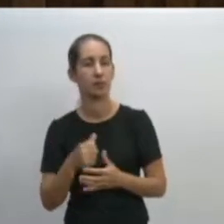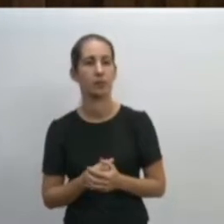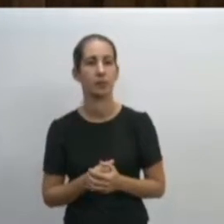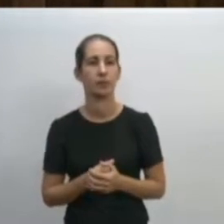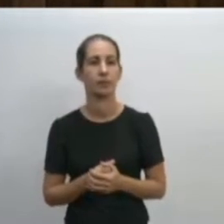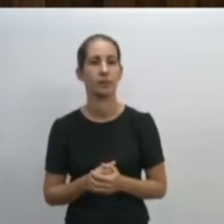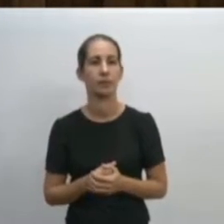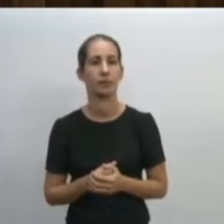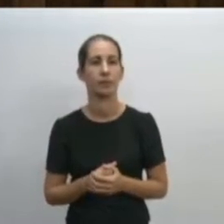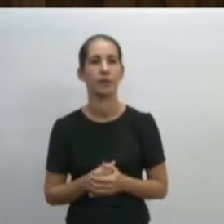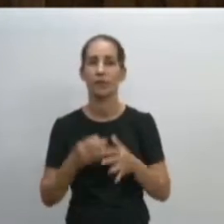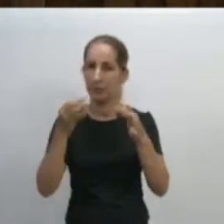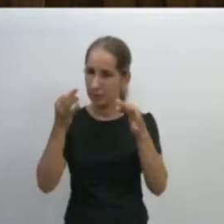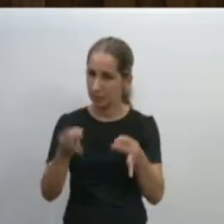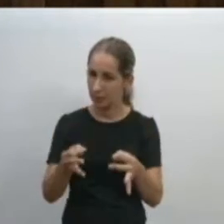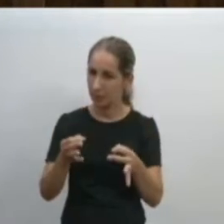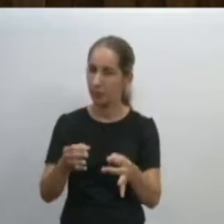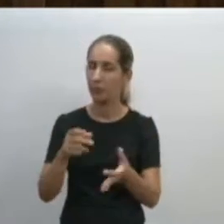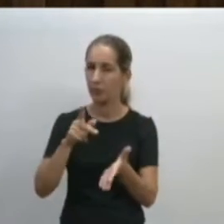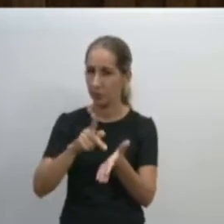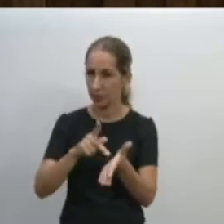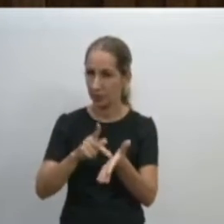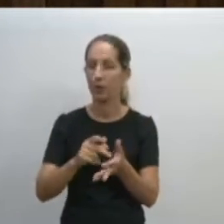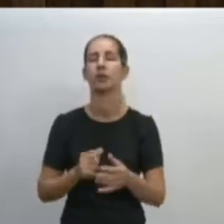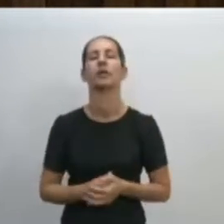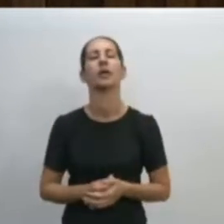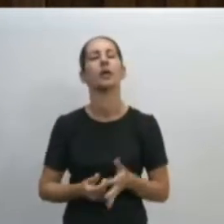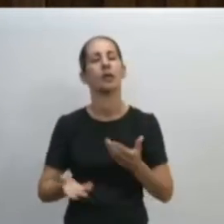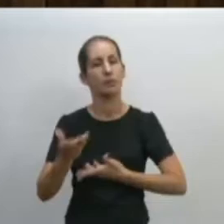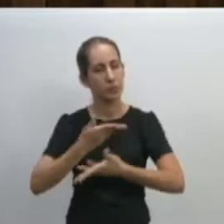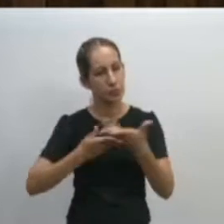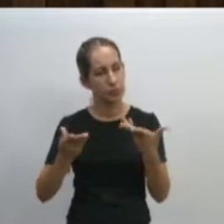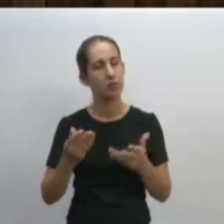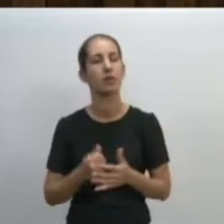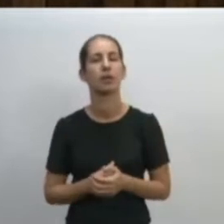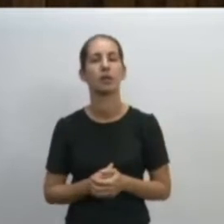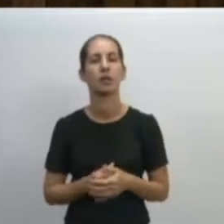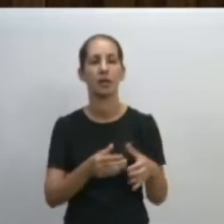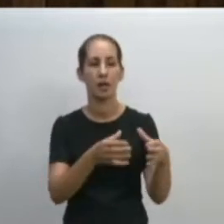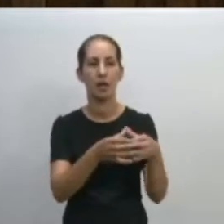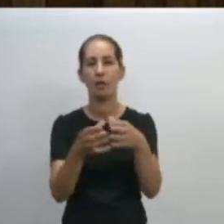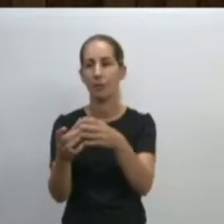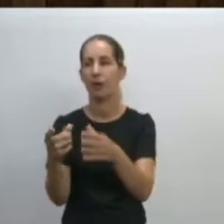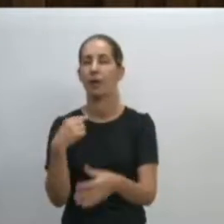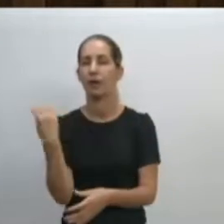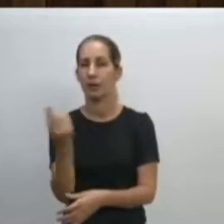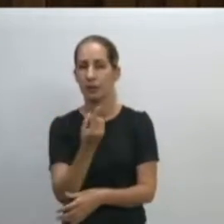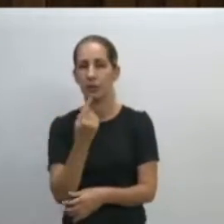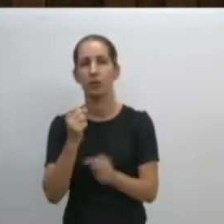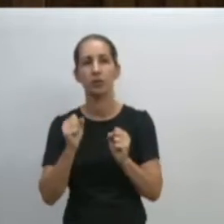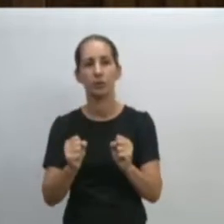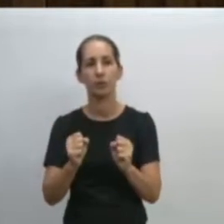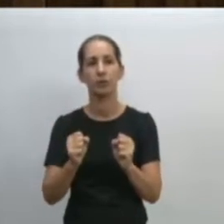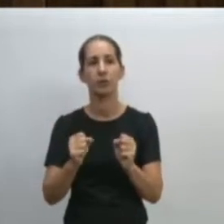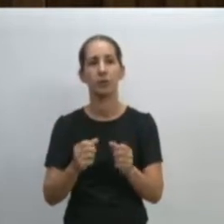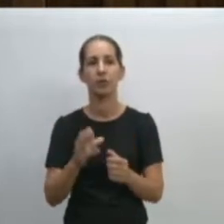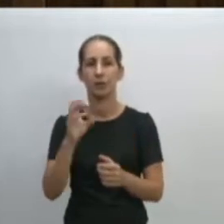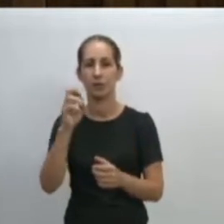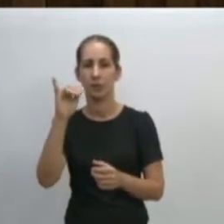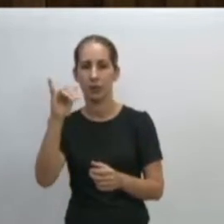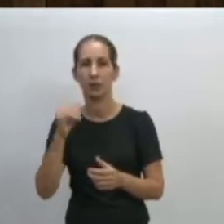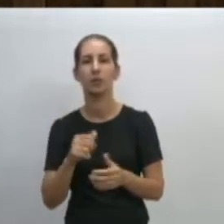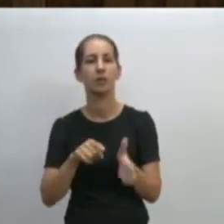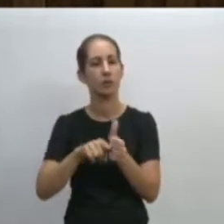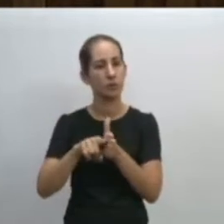se maturem, se concretizem, nós vamos buscar os demais pares aqui dessa casa, para que realmente haja uma abertura de uma CEI e a gente